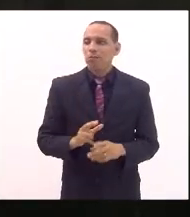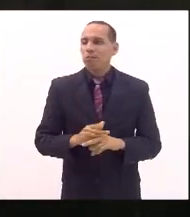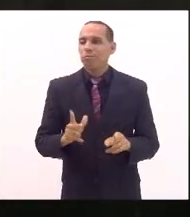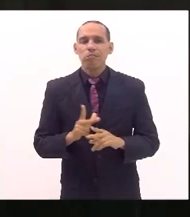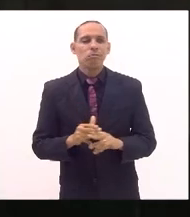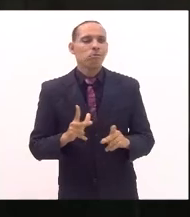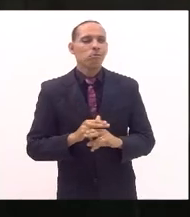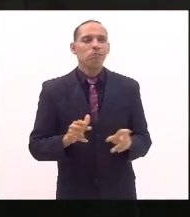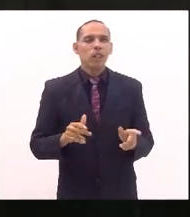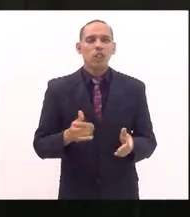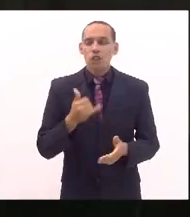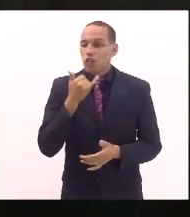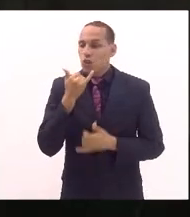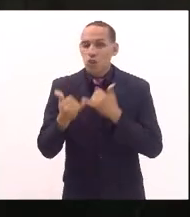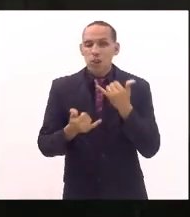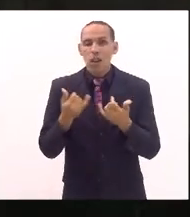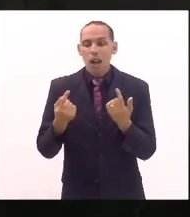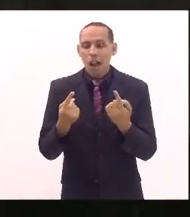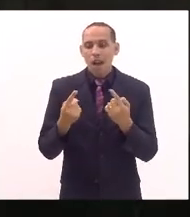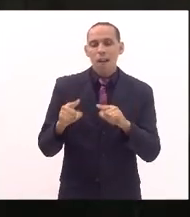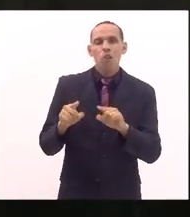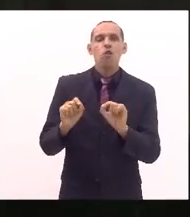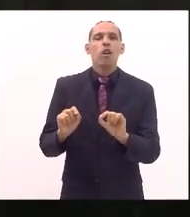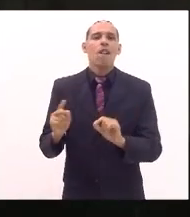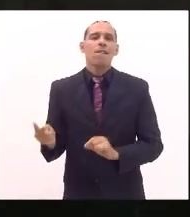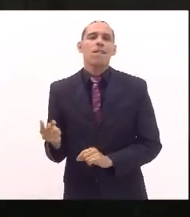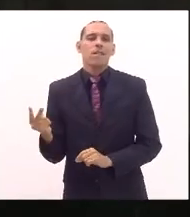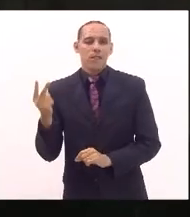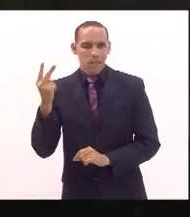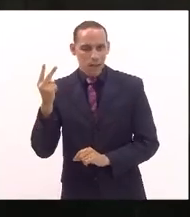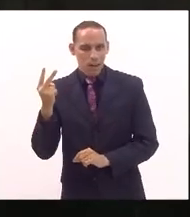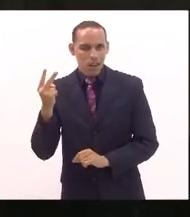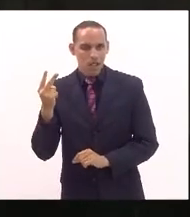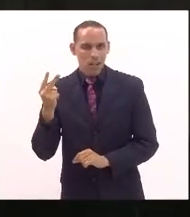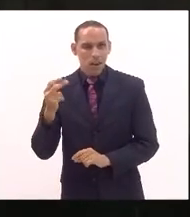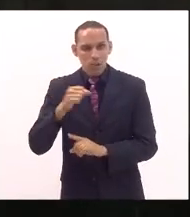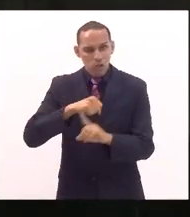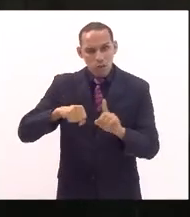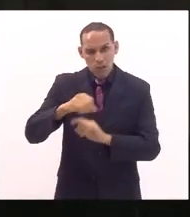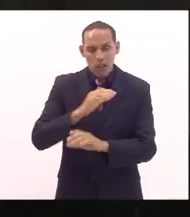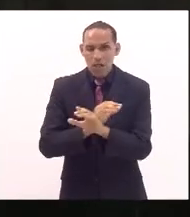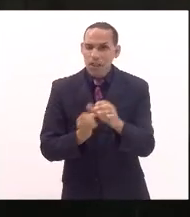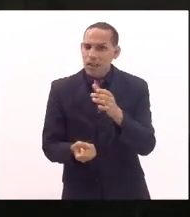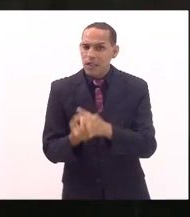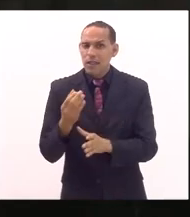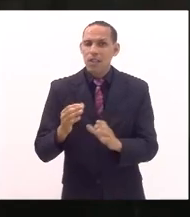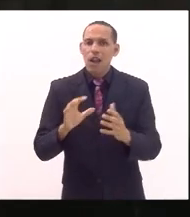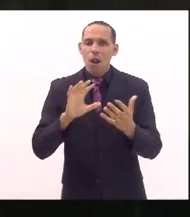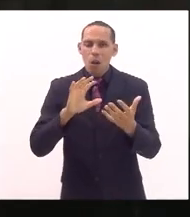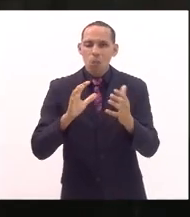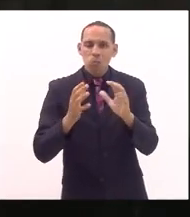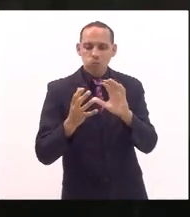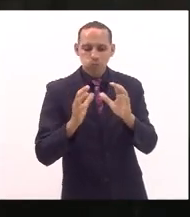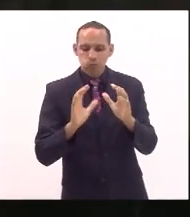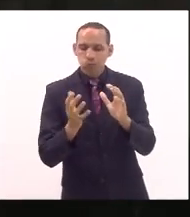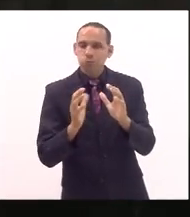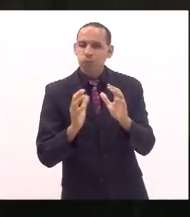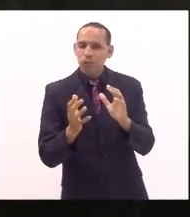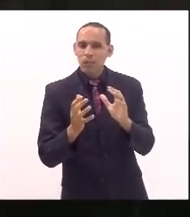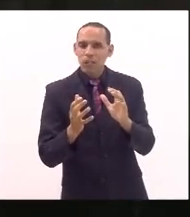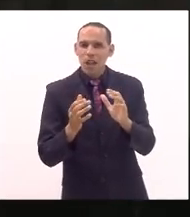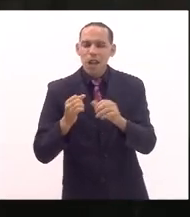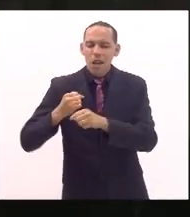valores são inabaláveis e construídos pela sociedade civil ocidental ao longo